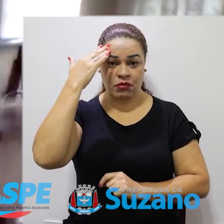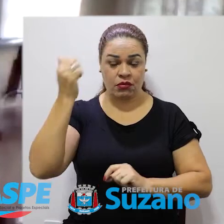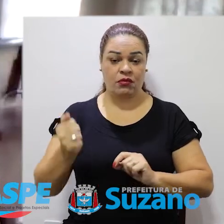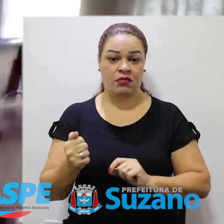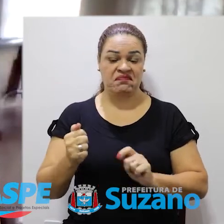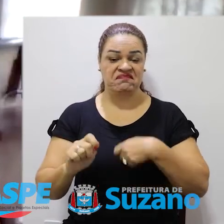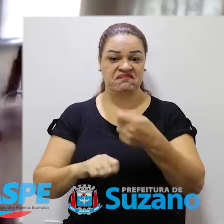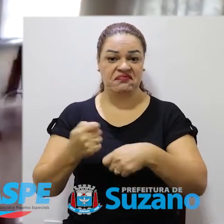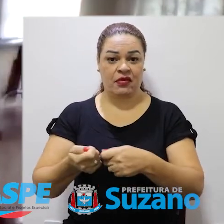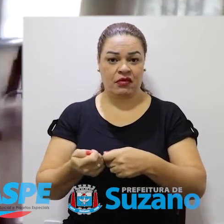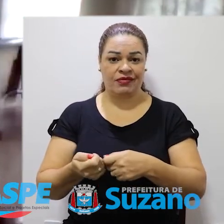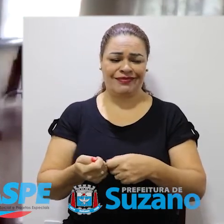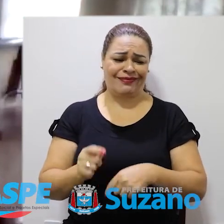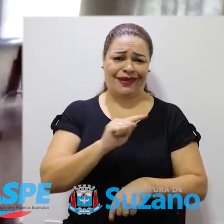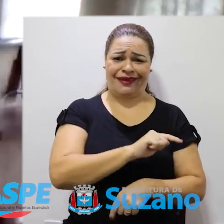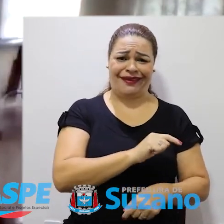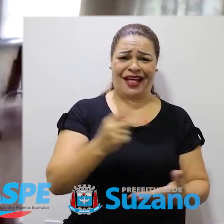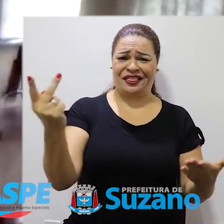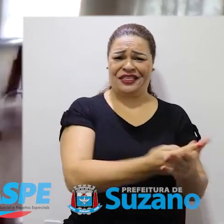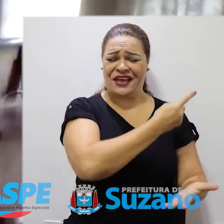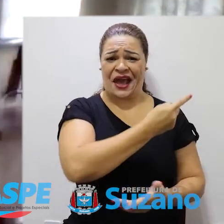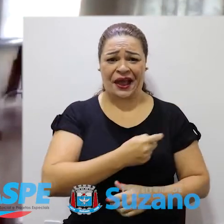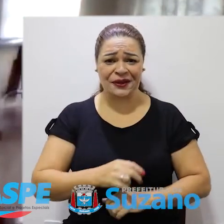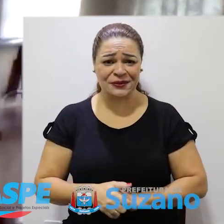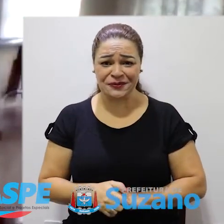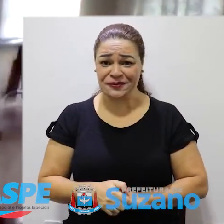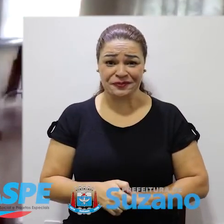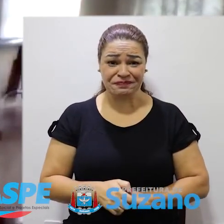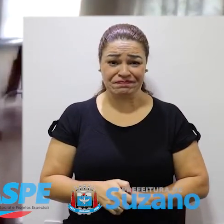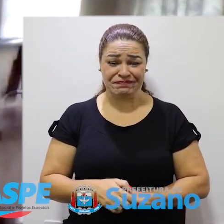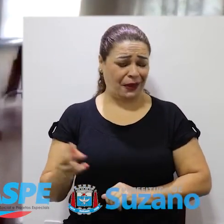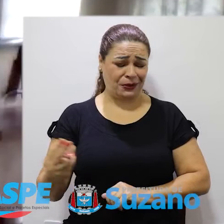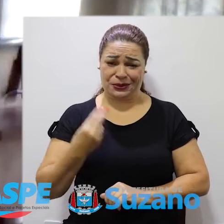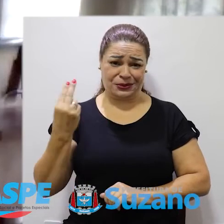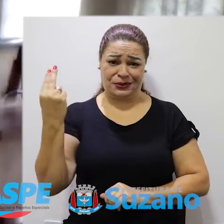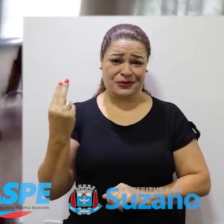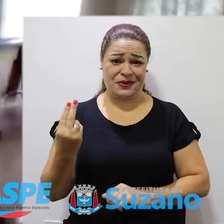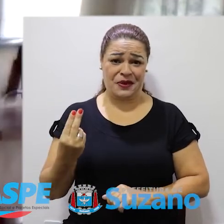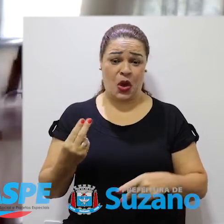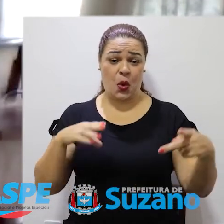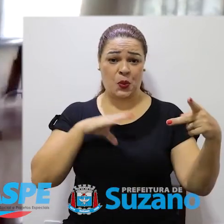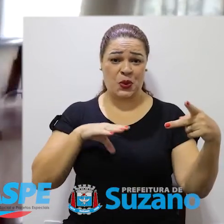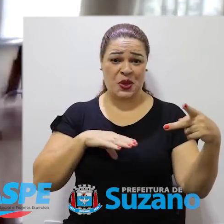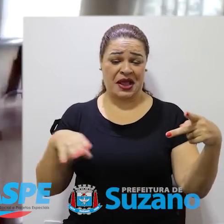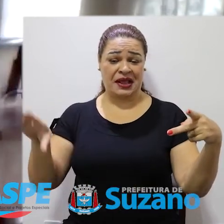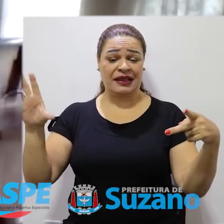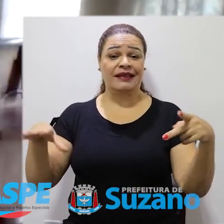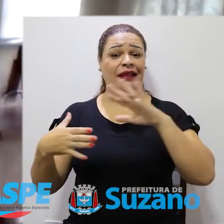aqui não é língua de sinais de novo. É impossível falar duas línguas ao mesmo tempo. Impossível.